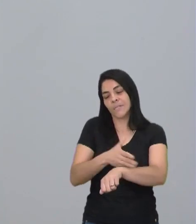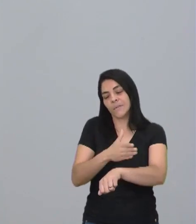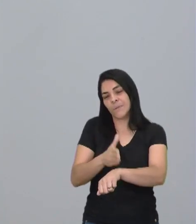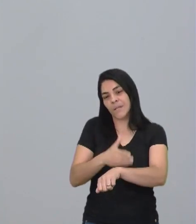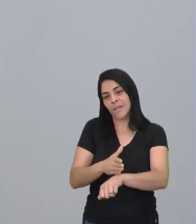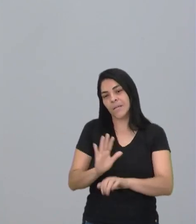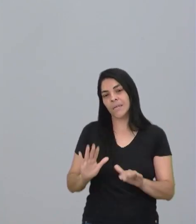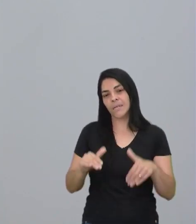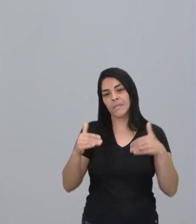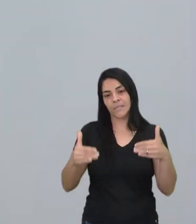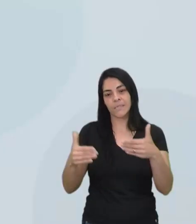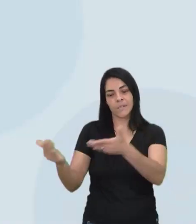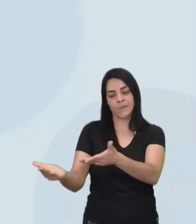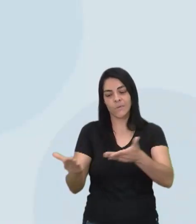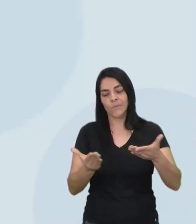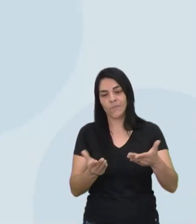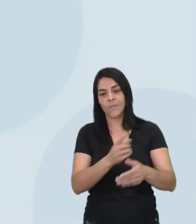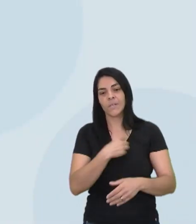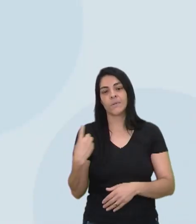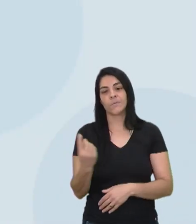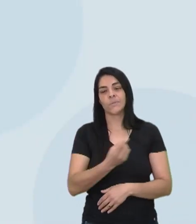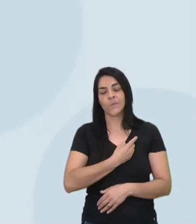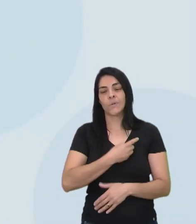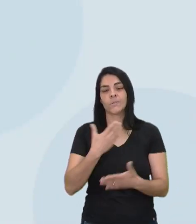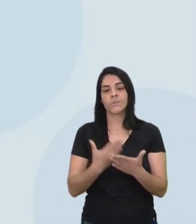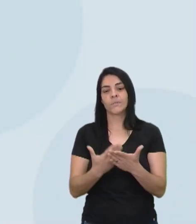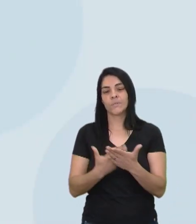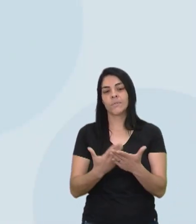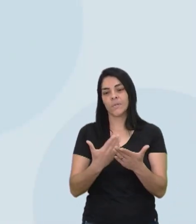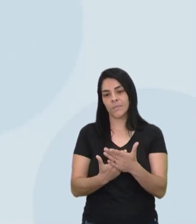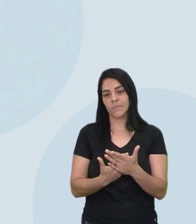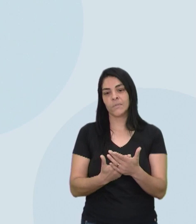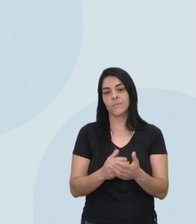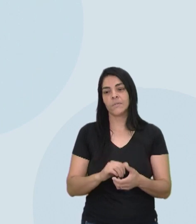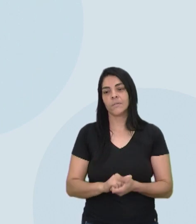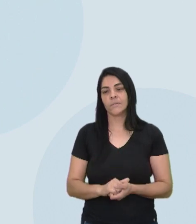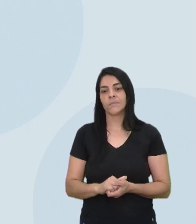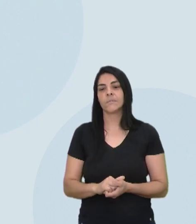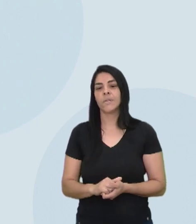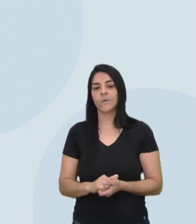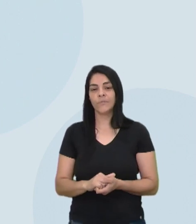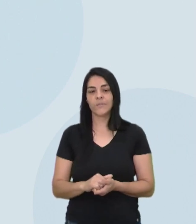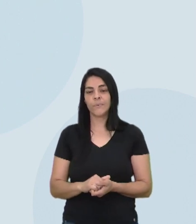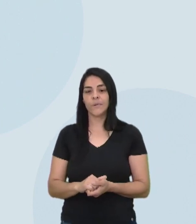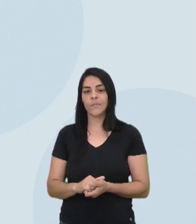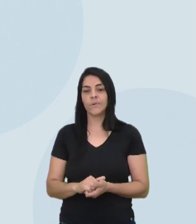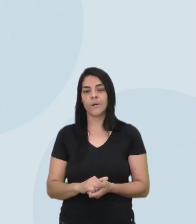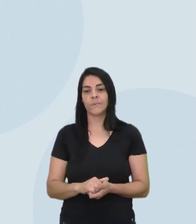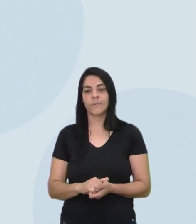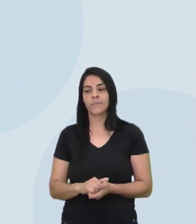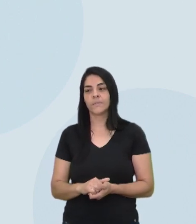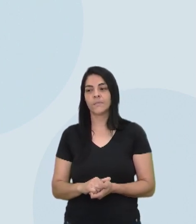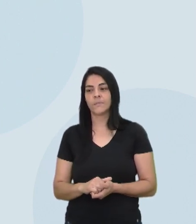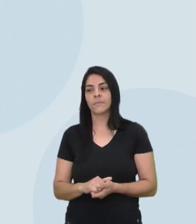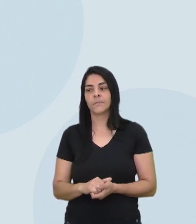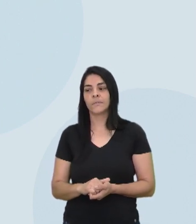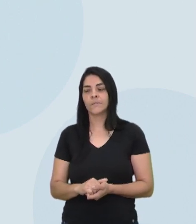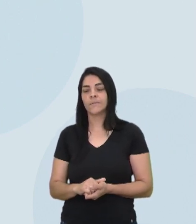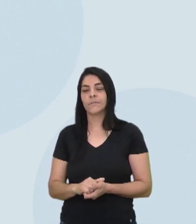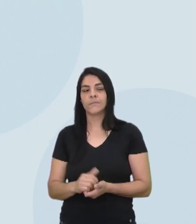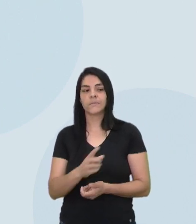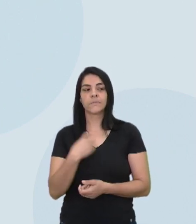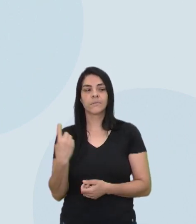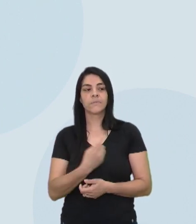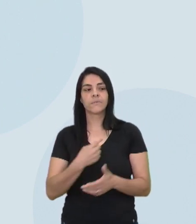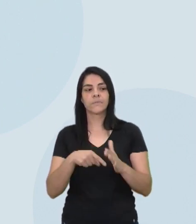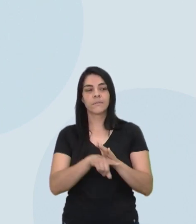aí convido os nossos alunos justamente a refletir a respeito não só do nosso componente, mas do nosso aprofundamento de